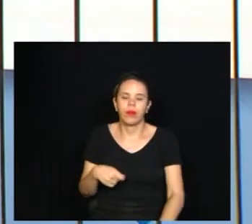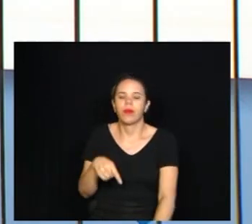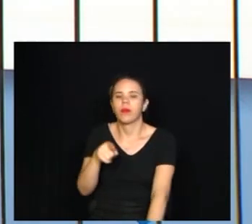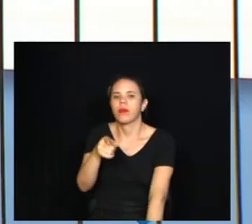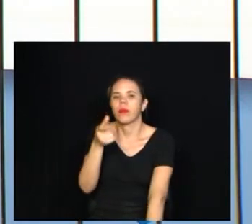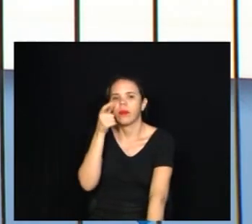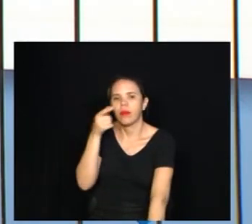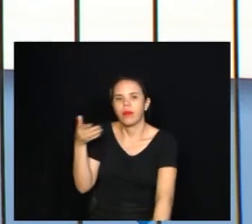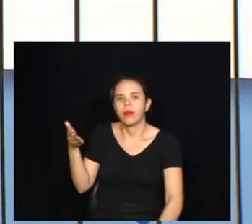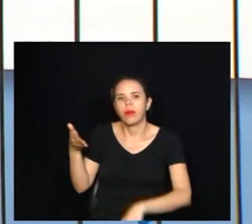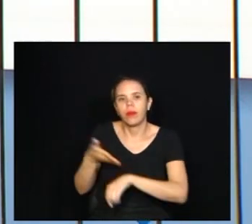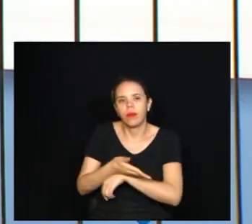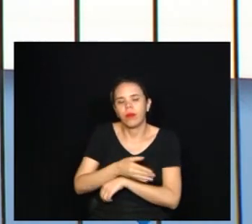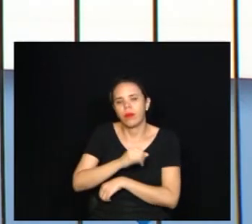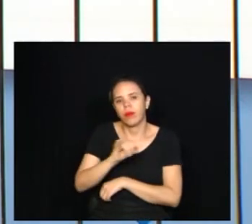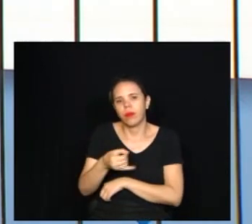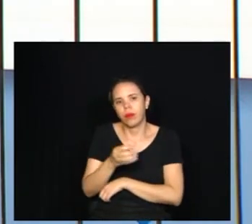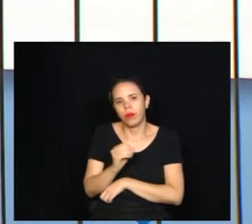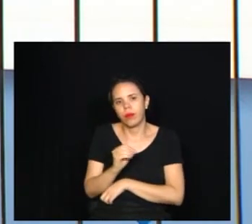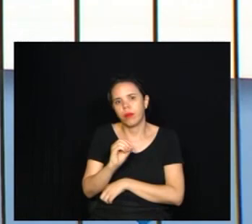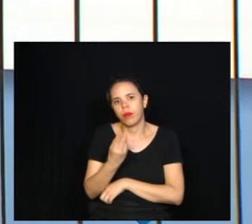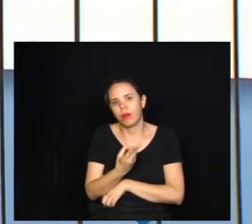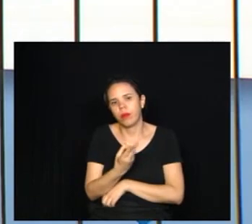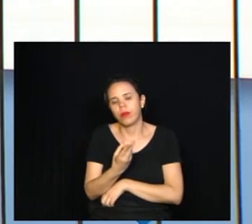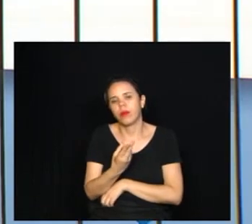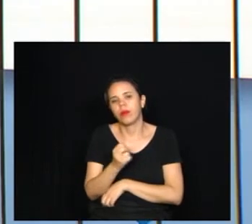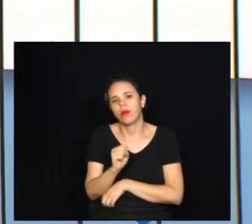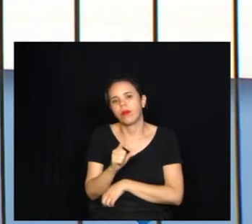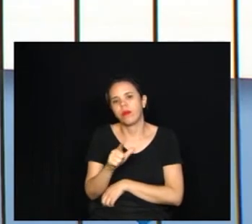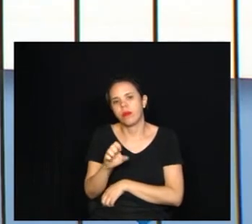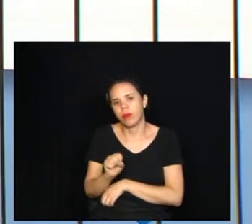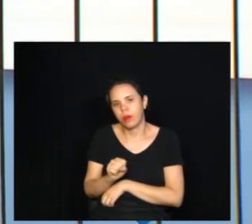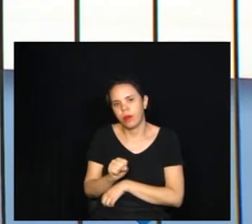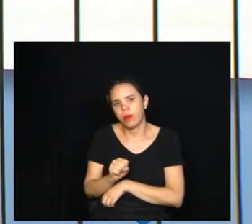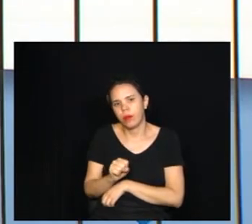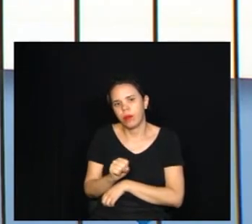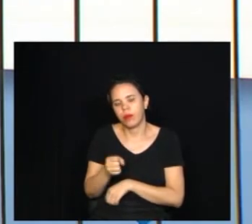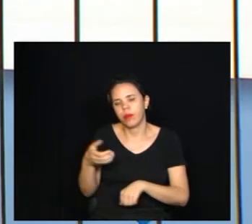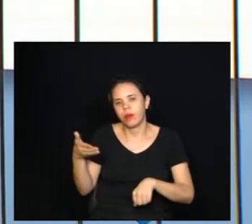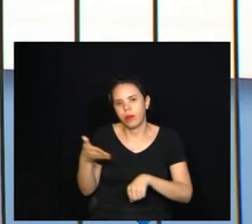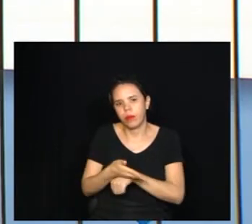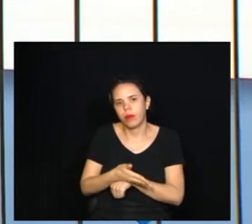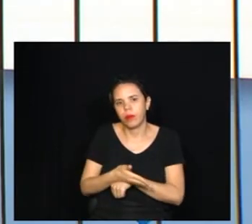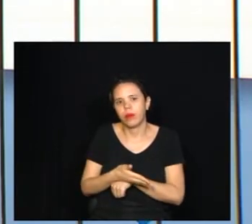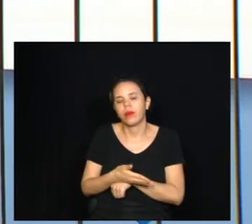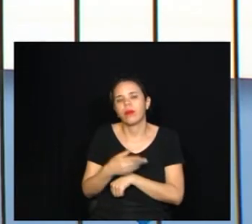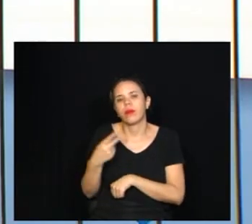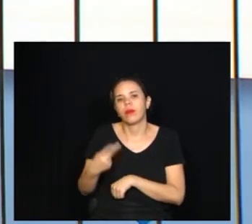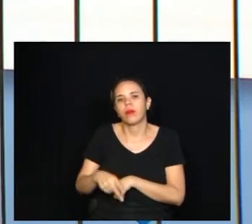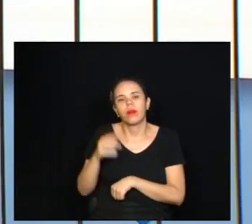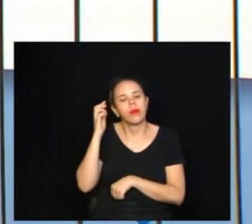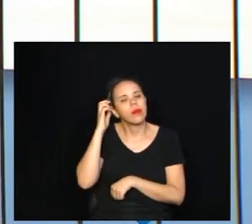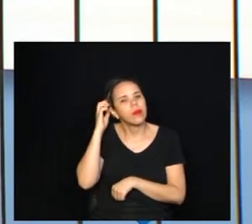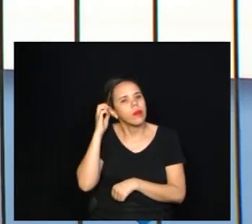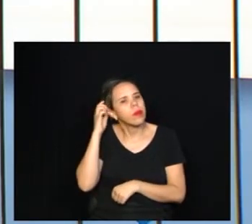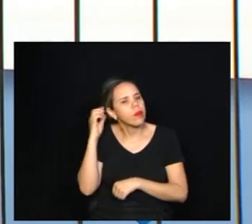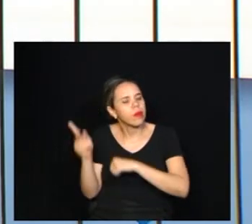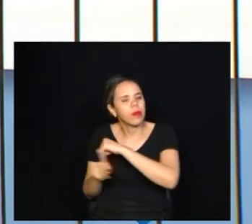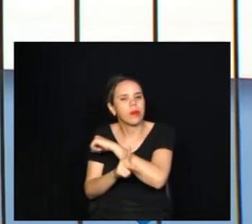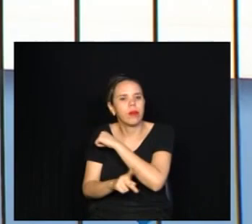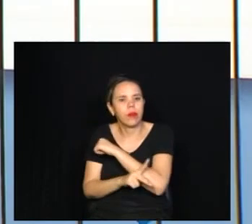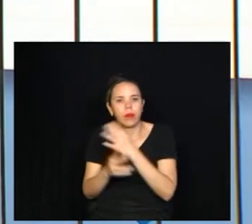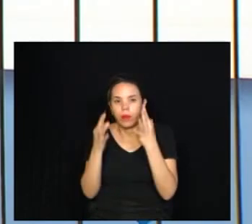que vem pela João Jorge ou pela Salles de Oliveira para entrar ali no viaduto